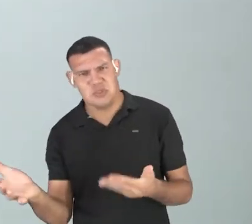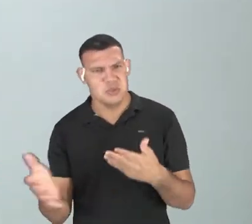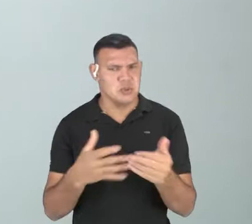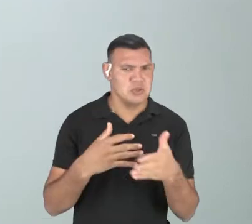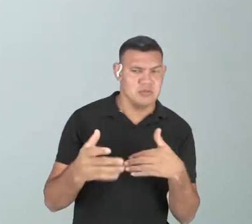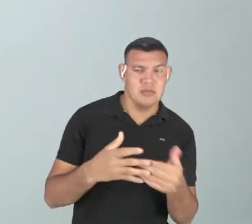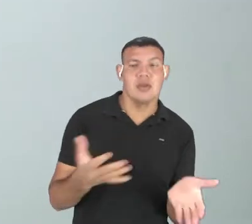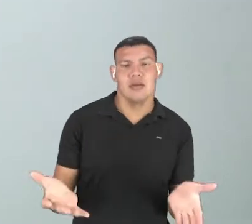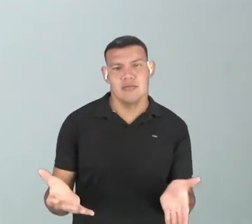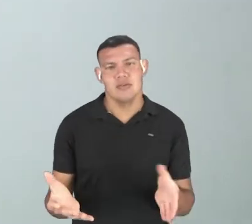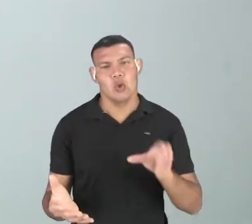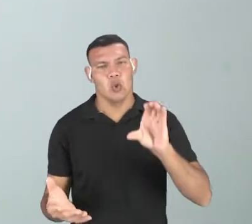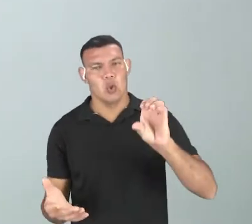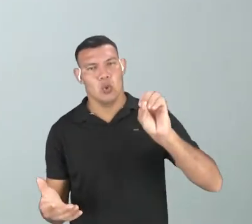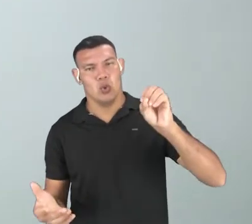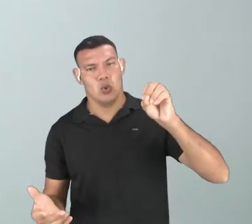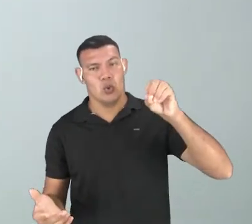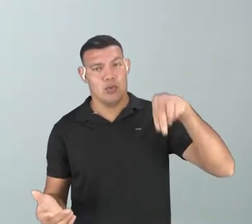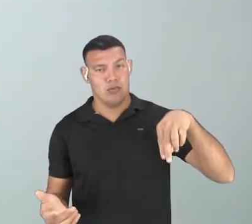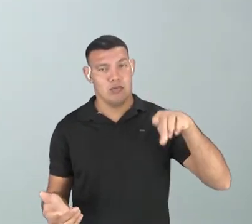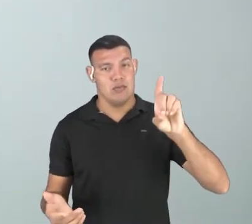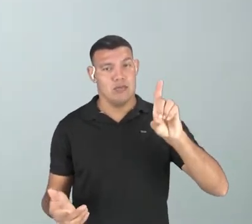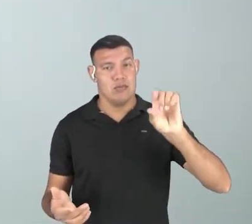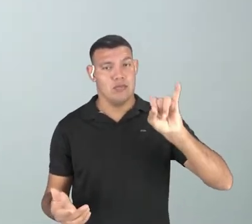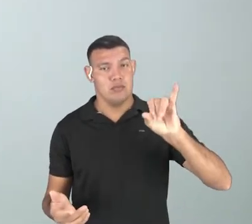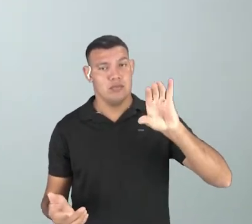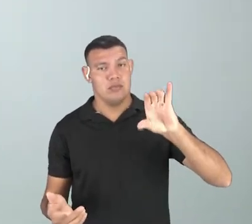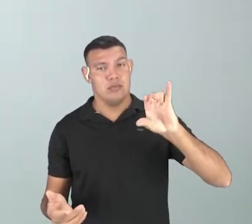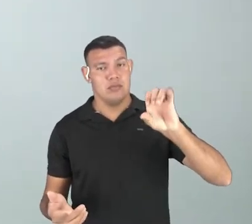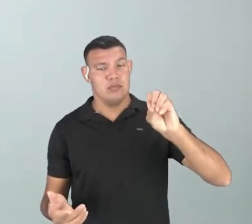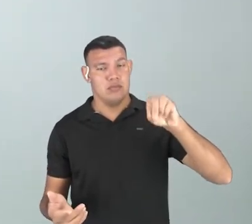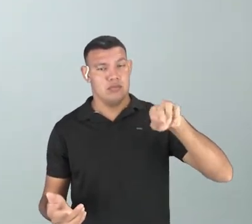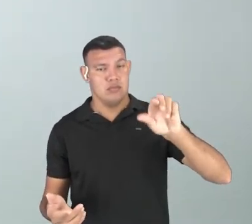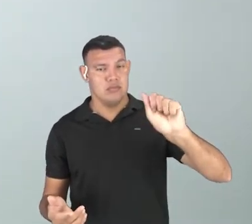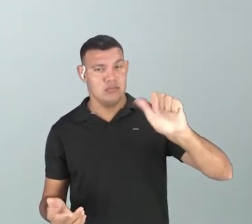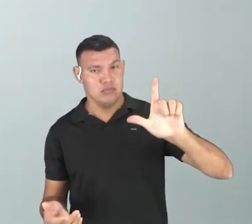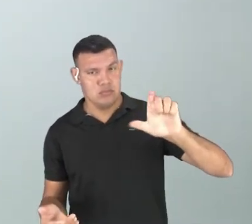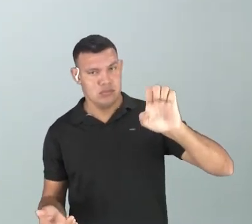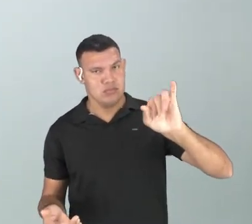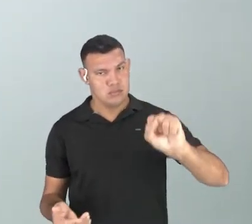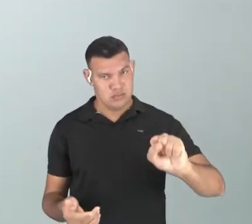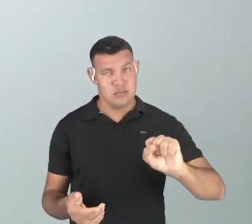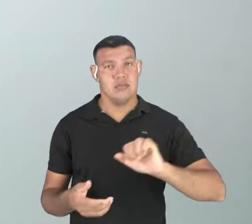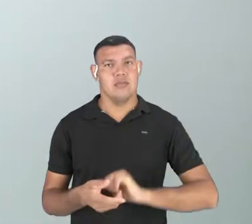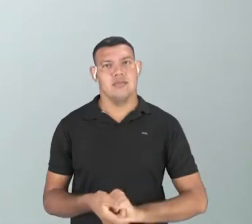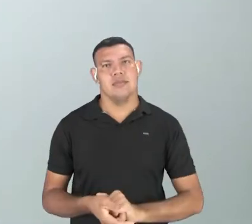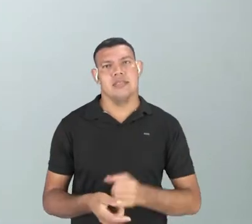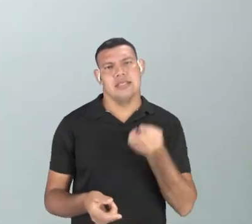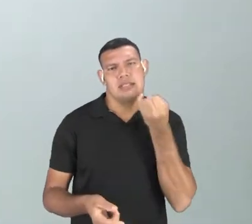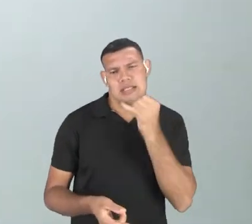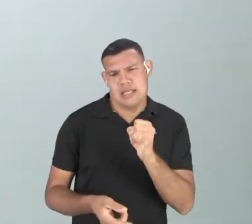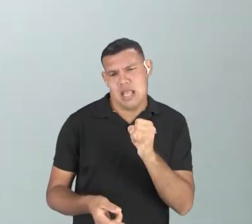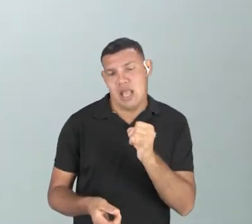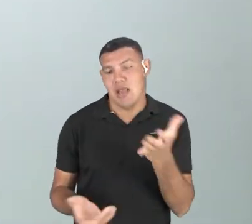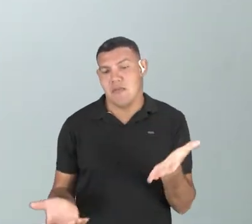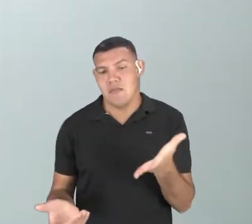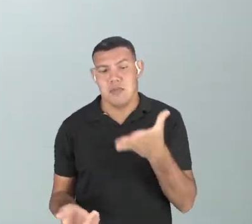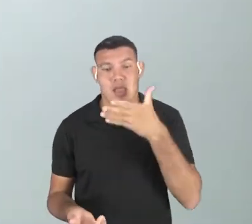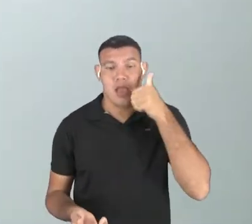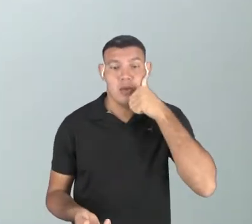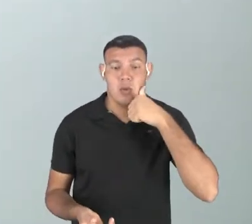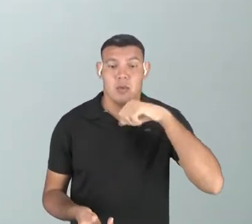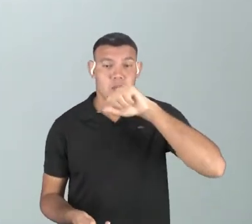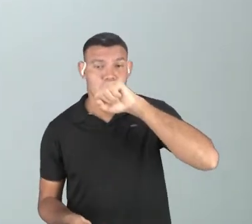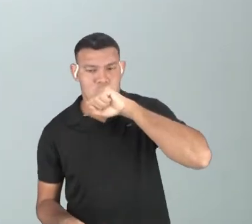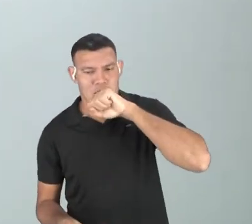los condicionales estaremos sempre utilizando. Quem nunca recebeu uma condição da mãe? Se você fizer isso, você ganha isso. Se